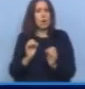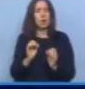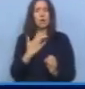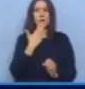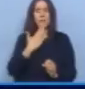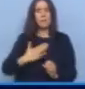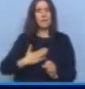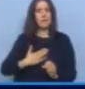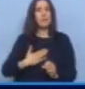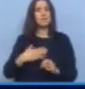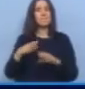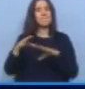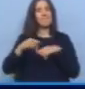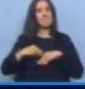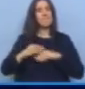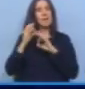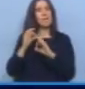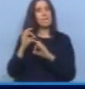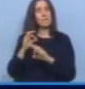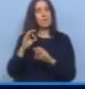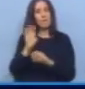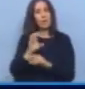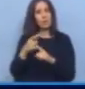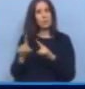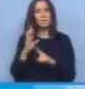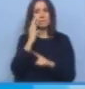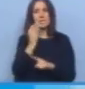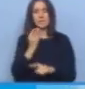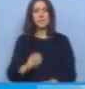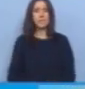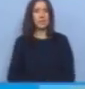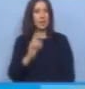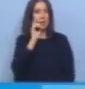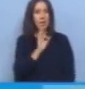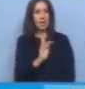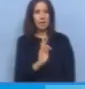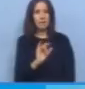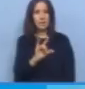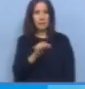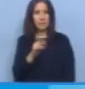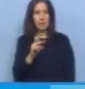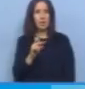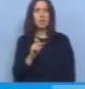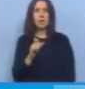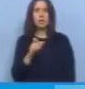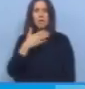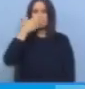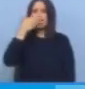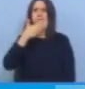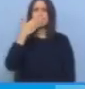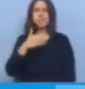faz acolher de outra forma, acho que sim. Filipa, são dias muito intensos em